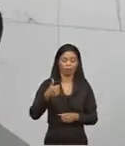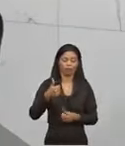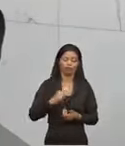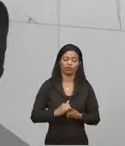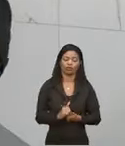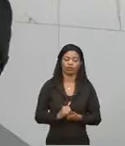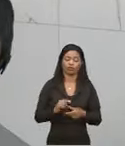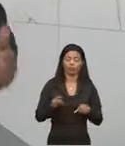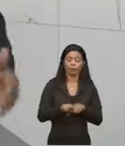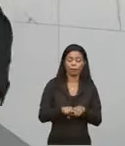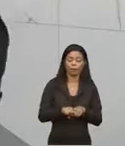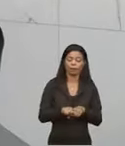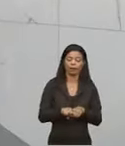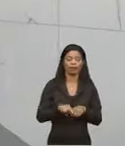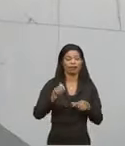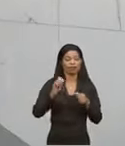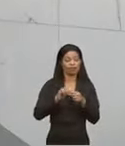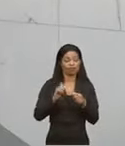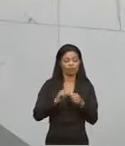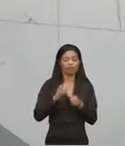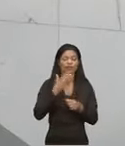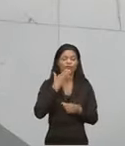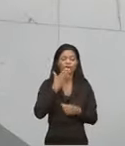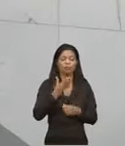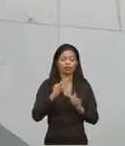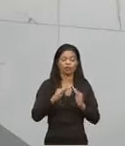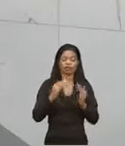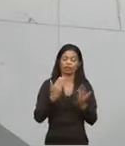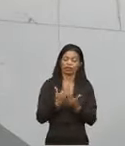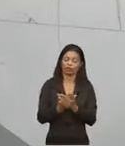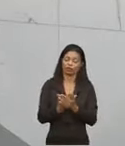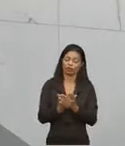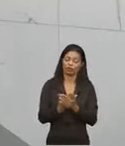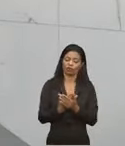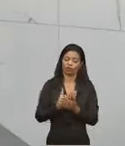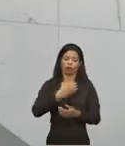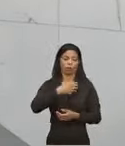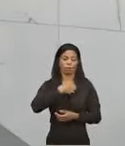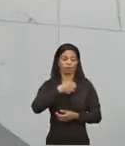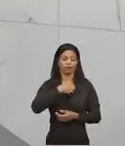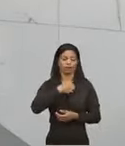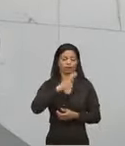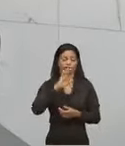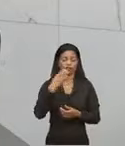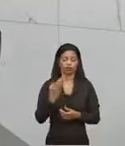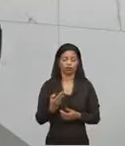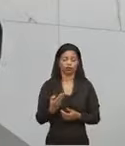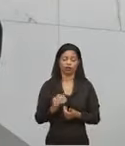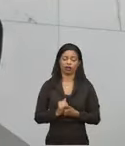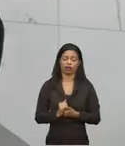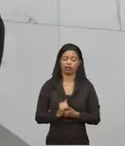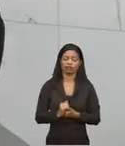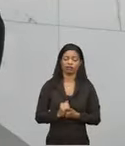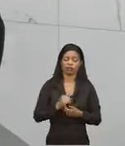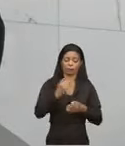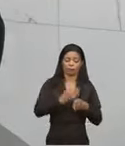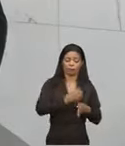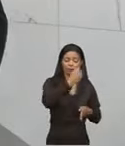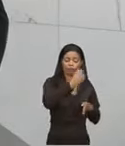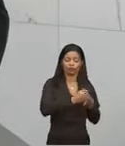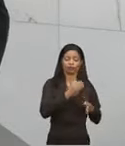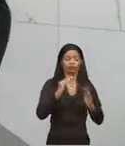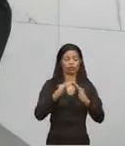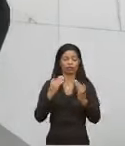uma vez o reforço, o pedido da Elisola. Eu me sinto, vereador Tarkner, honrado pela construção da